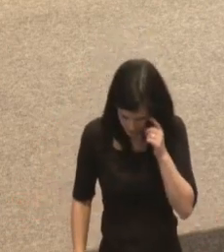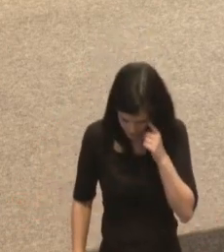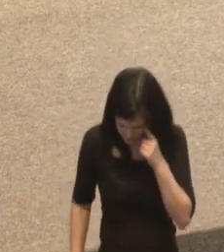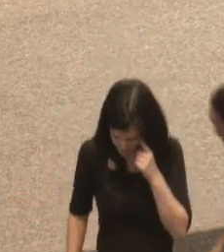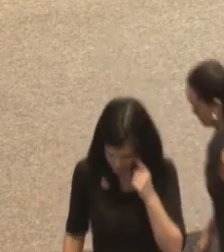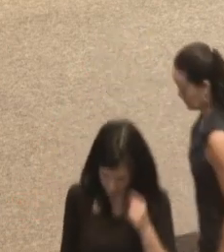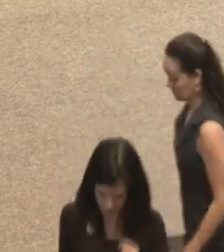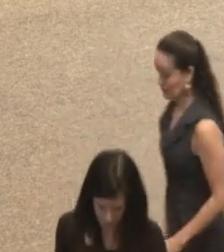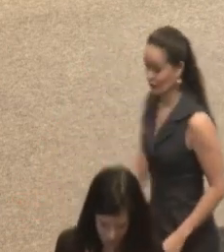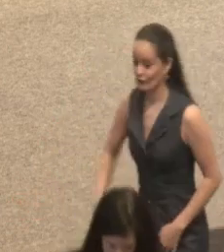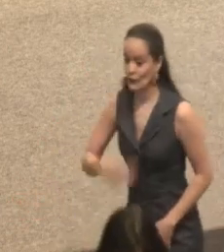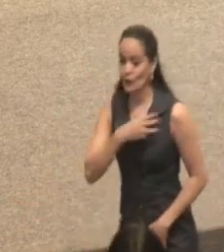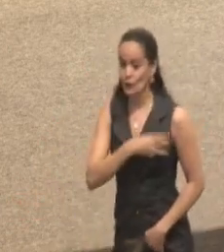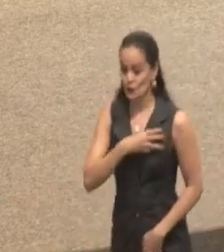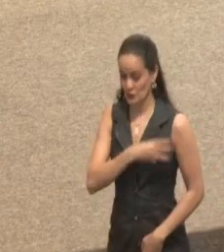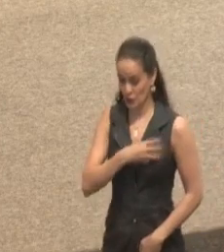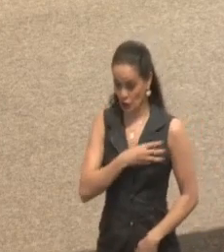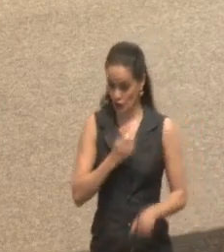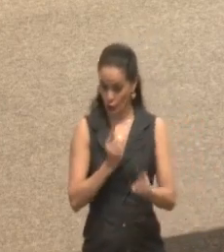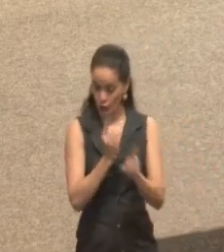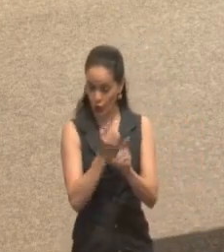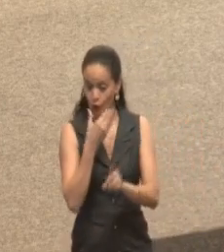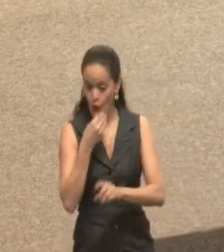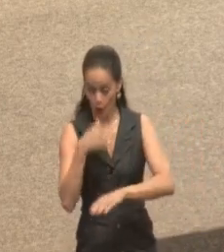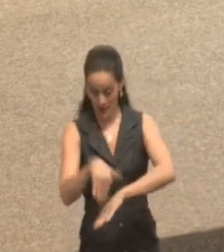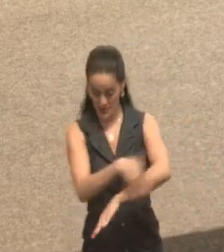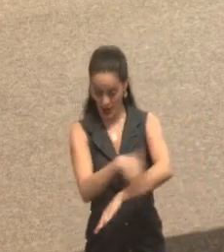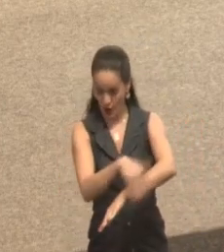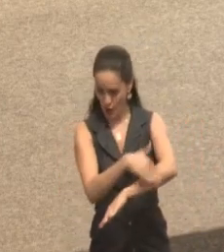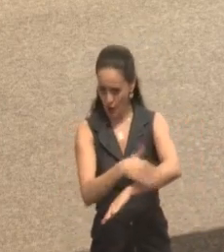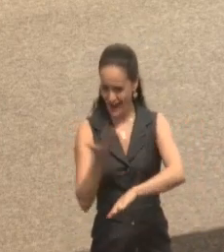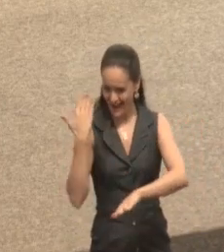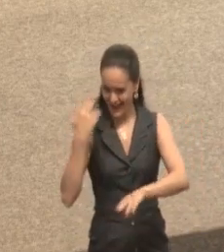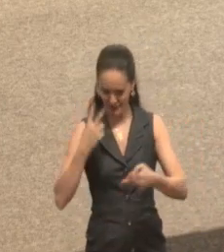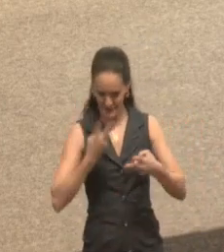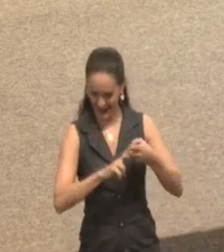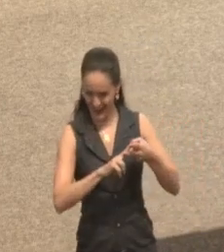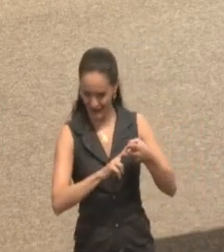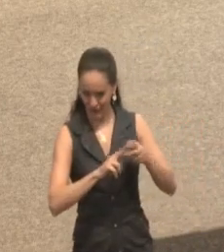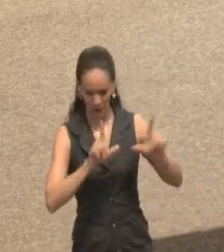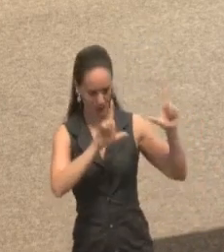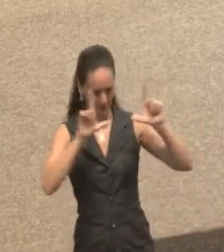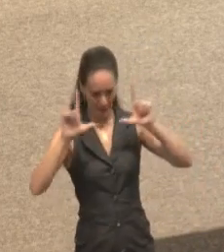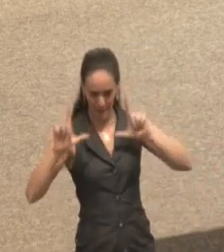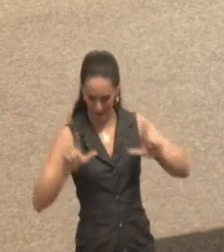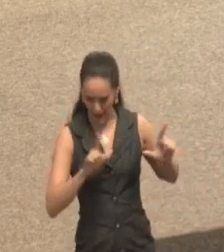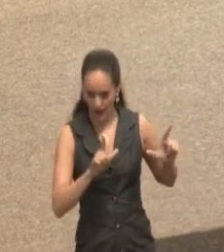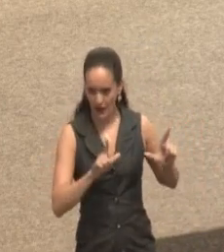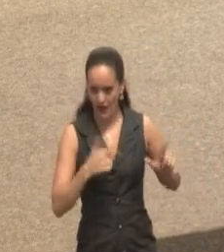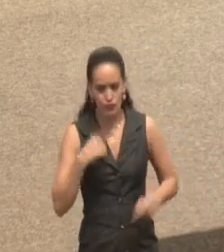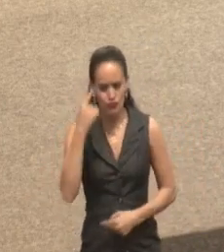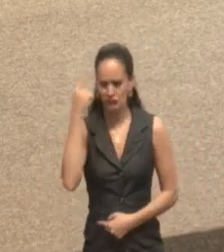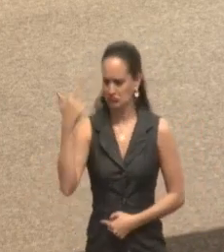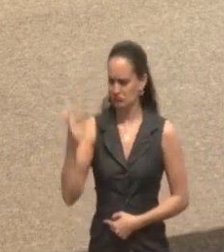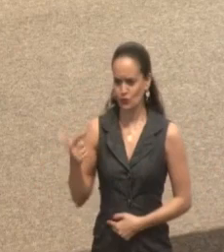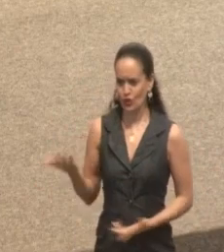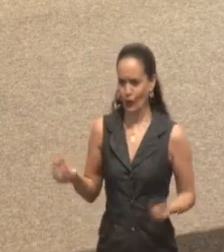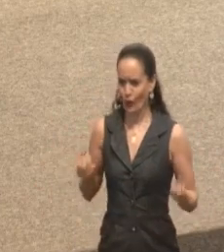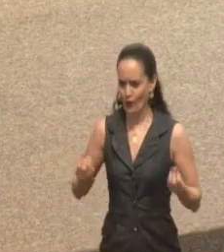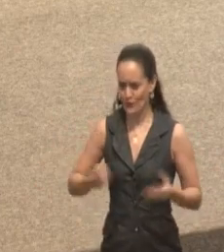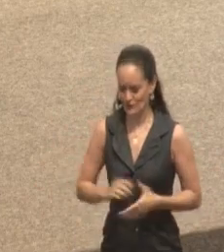Aqueles missionários que encontraram aquele homem na rua, que era procurado pela polícia, não tinha ideia. Ele vira para